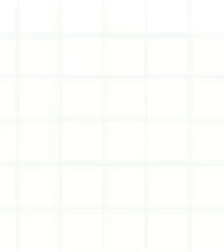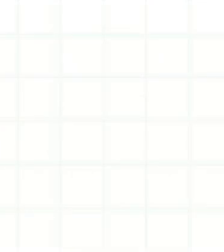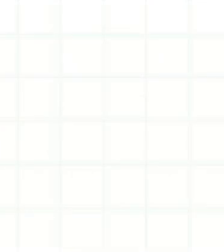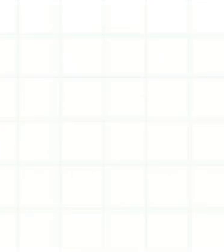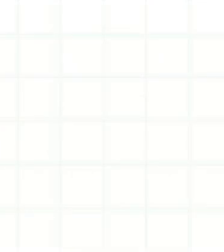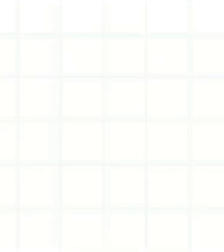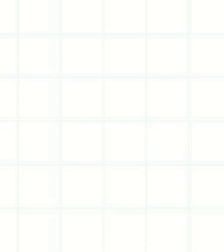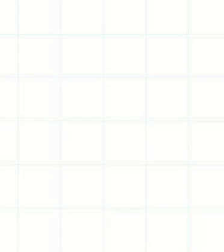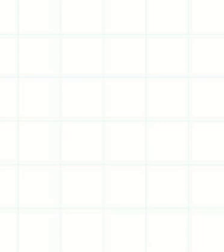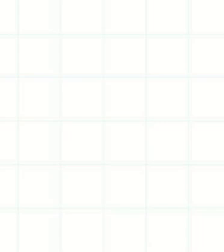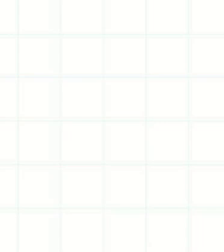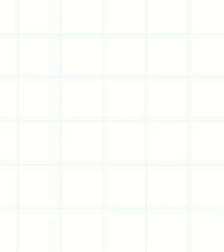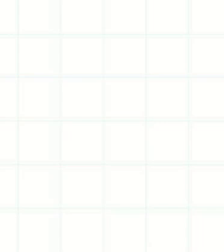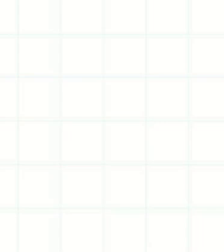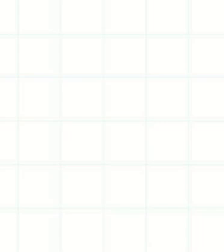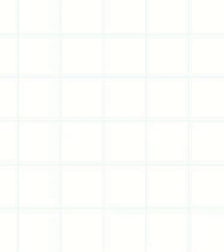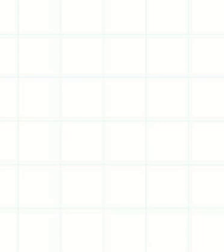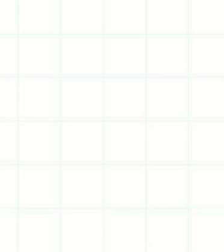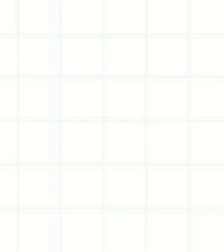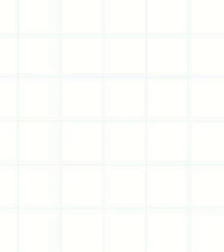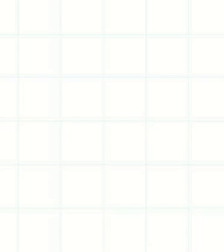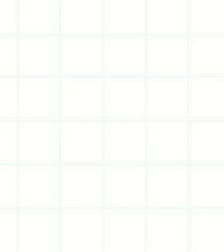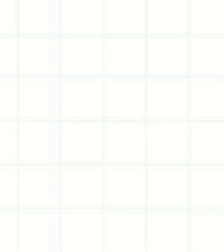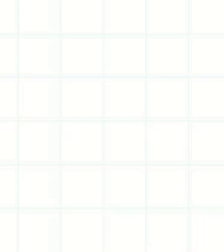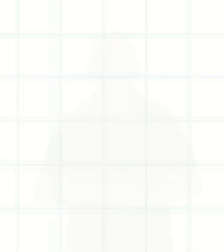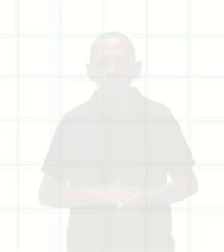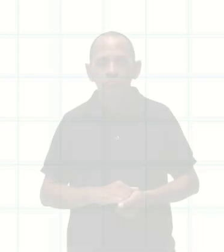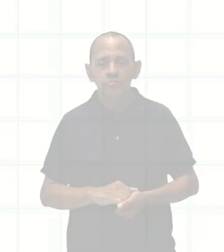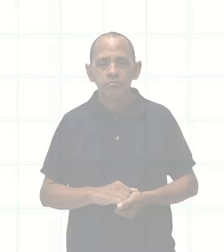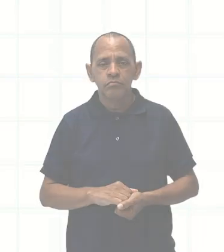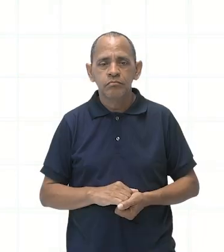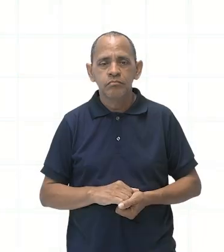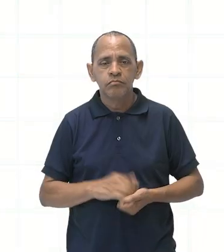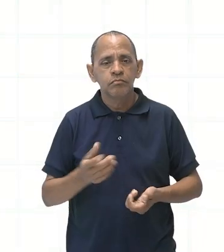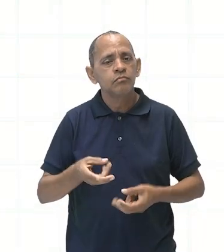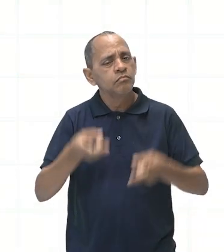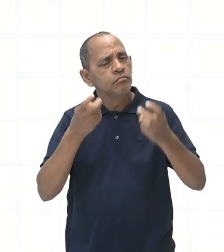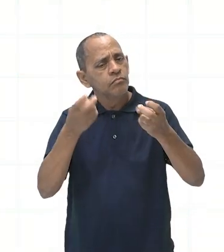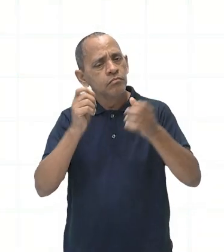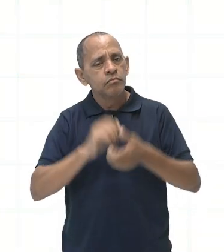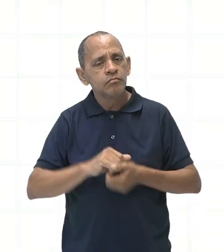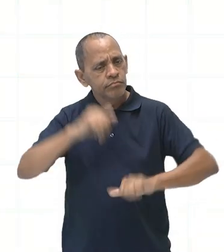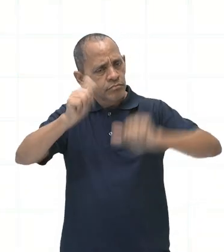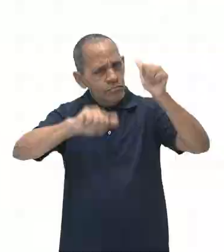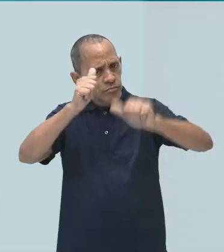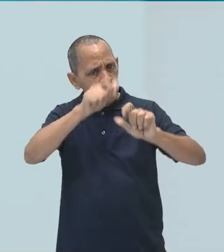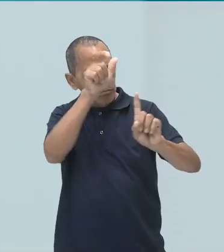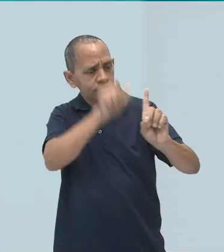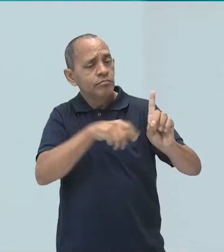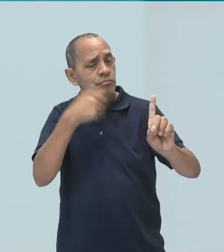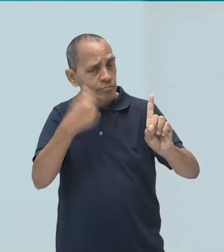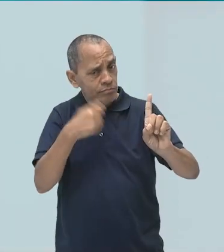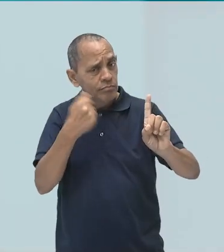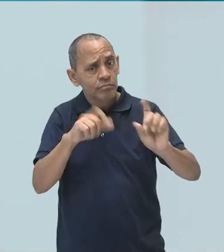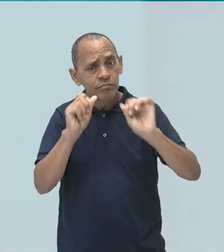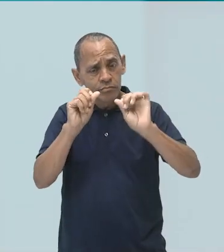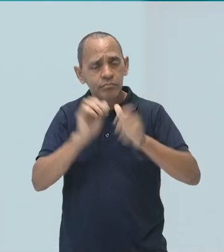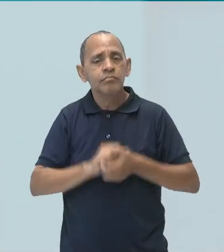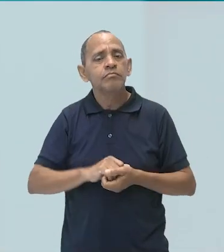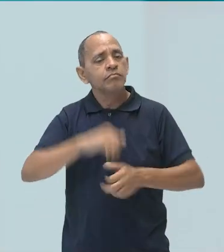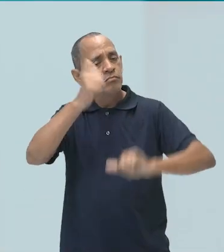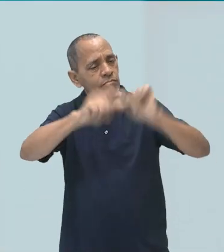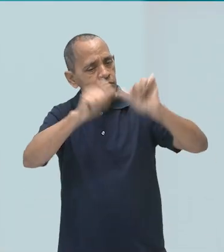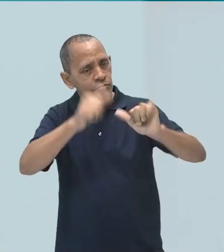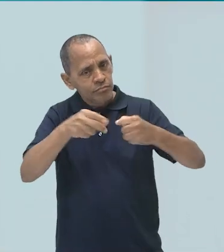gente, que essa análise, encontrar o sujeito da oração, você tem que analisar o verbo e,